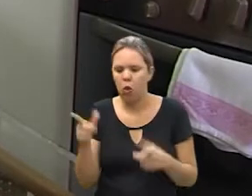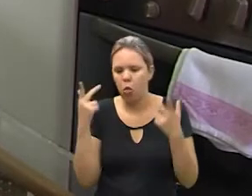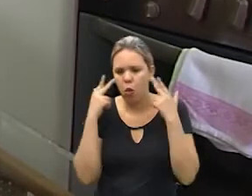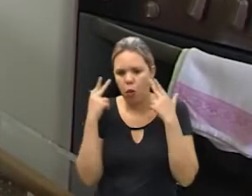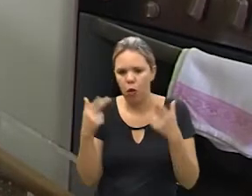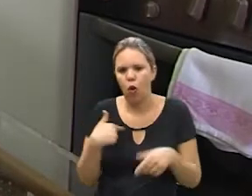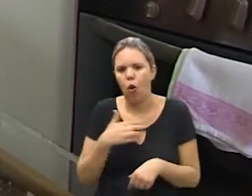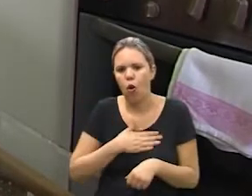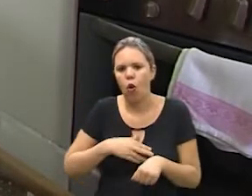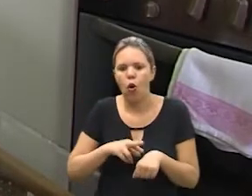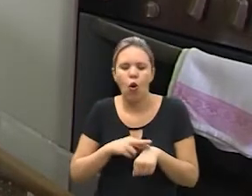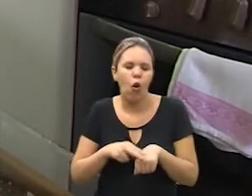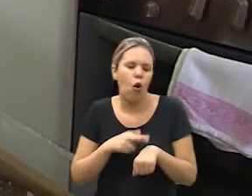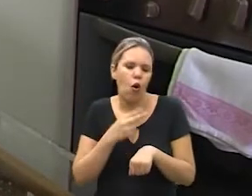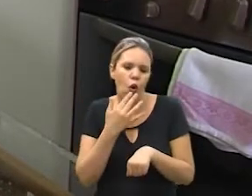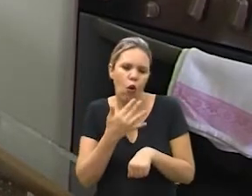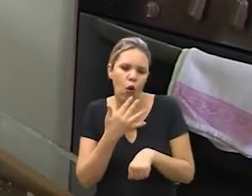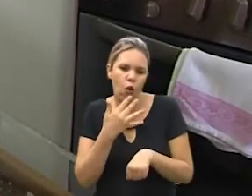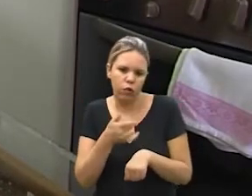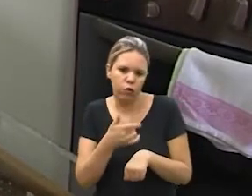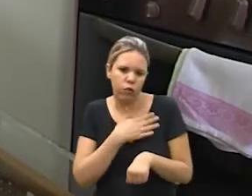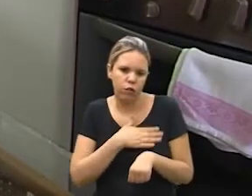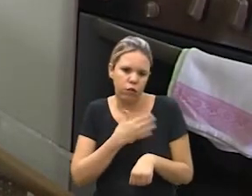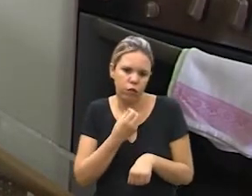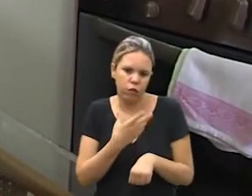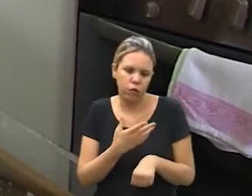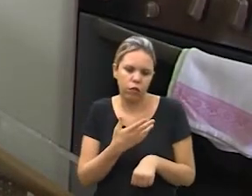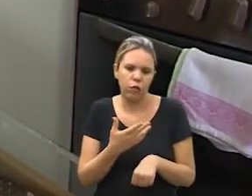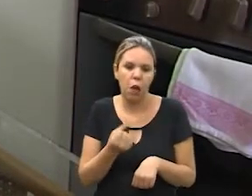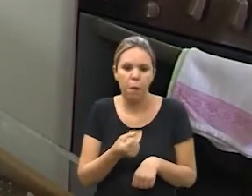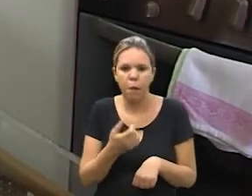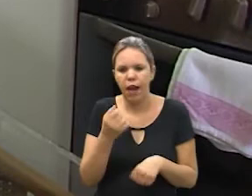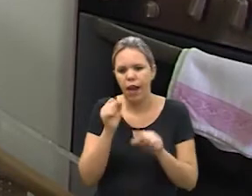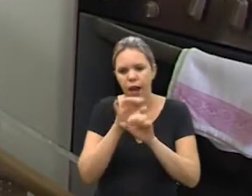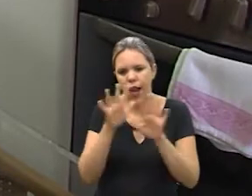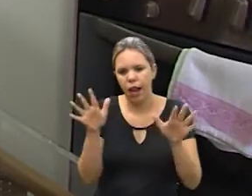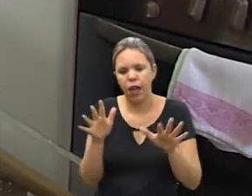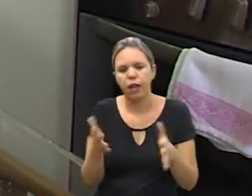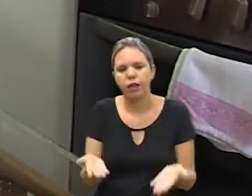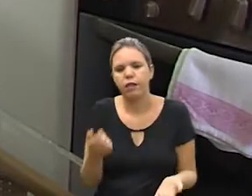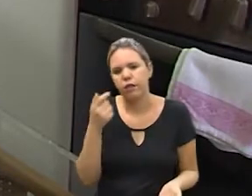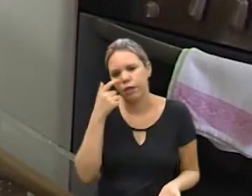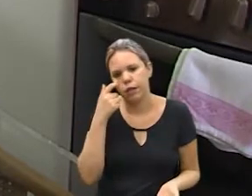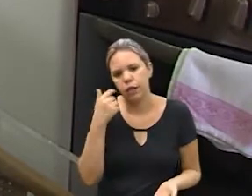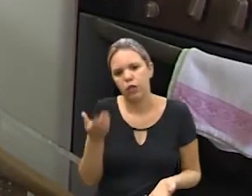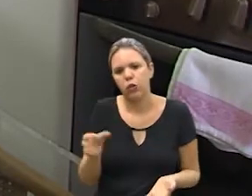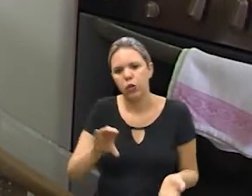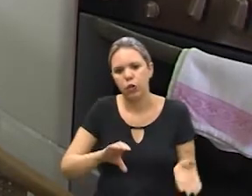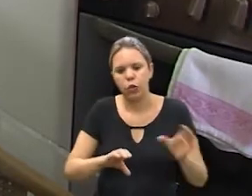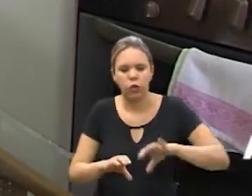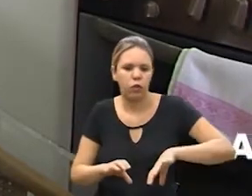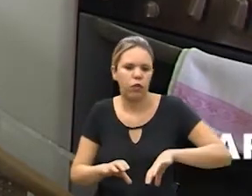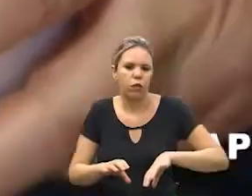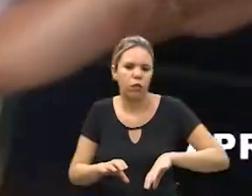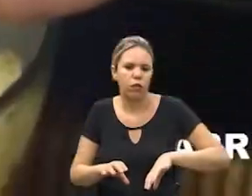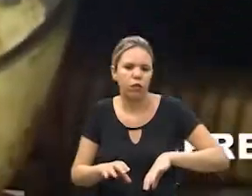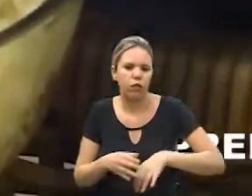normal. Eu gosto da roxa porque ela dá uma cor. Cuscuz é branquinho, é clarinho, é creme, assim. Então aí você coloca uma